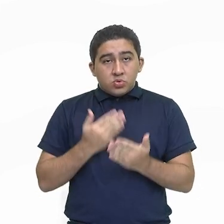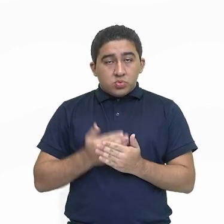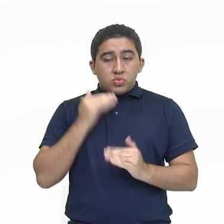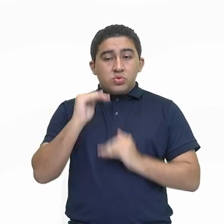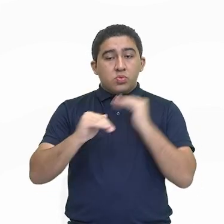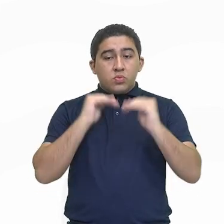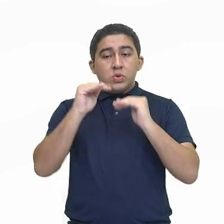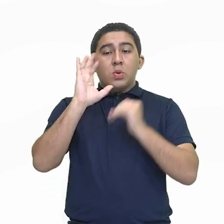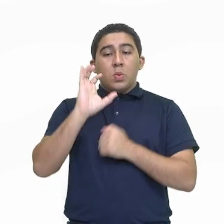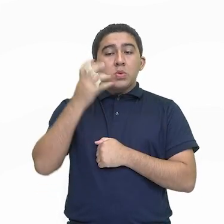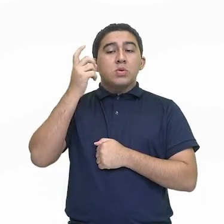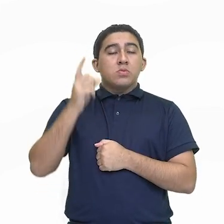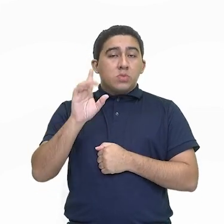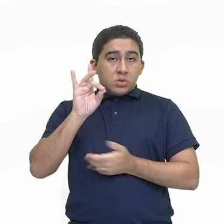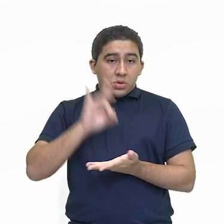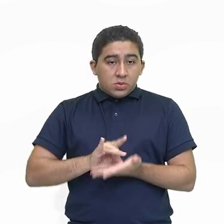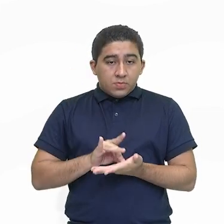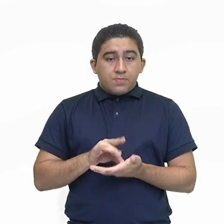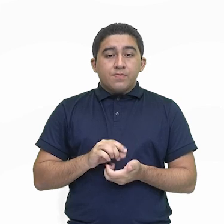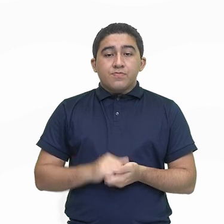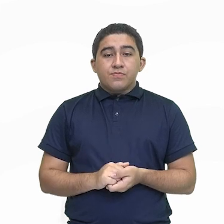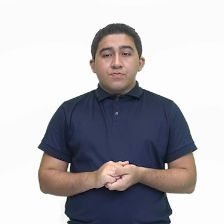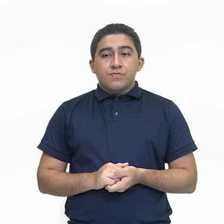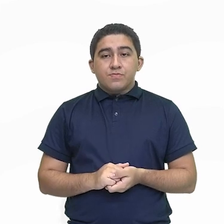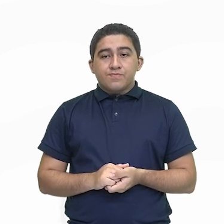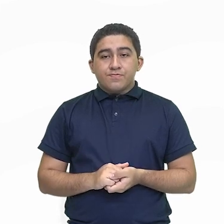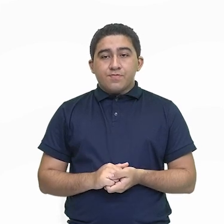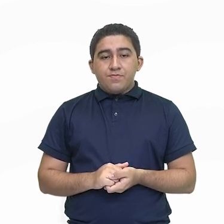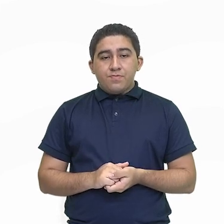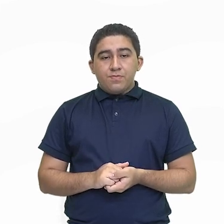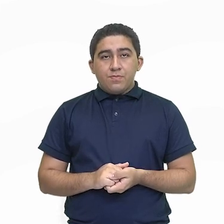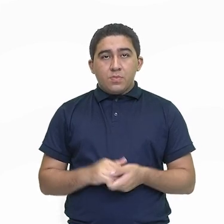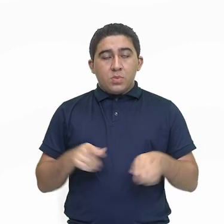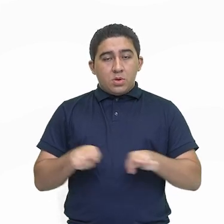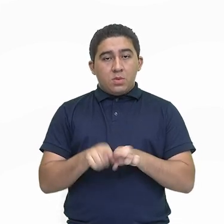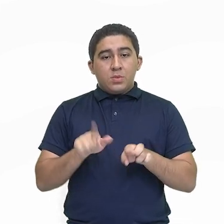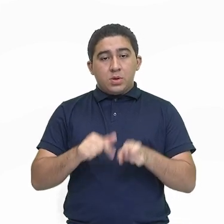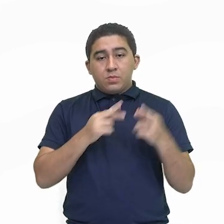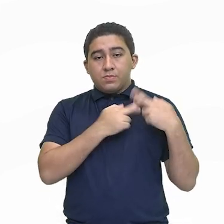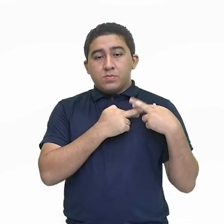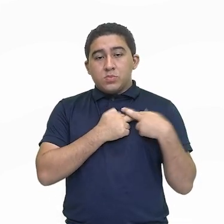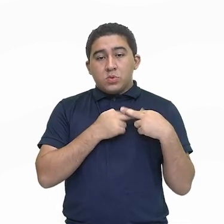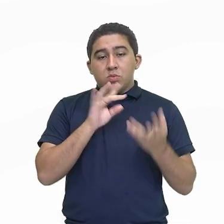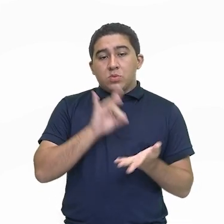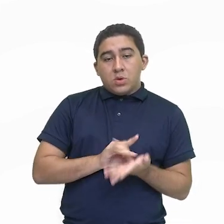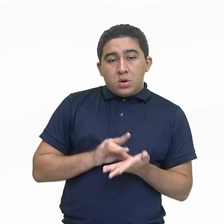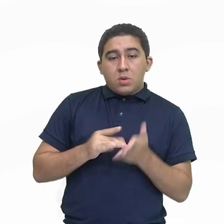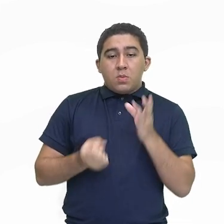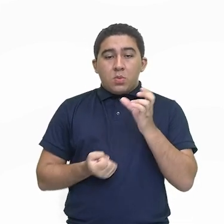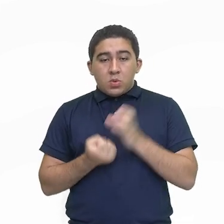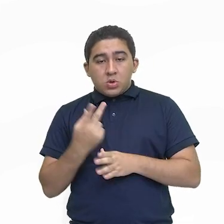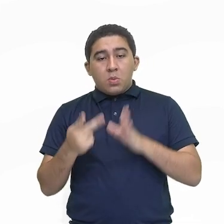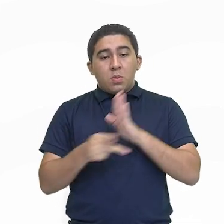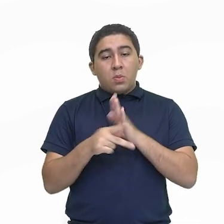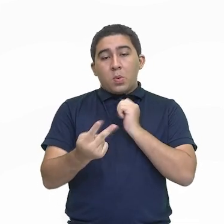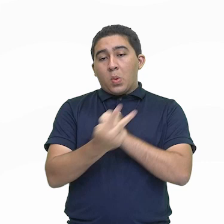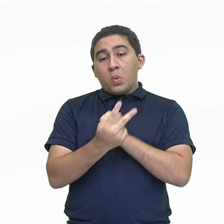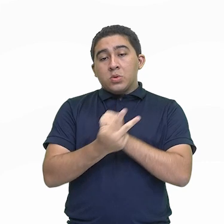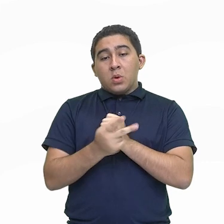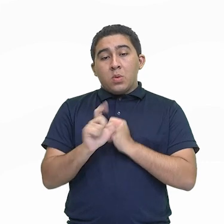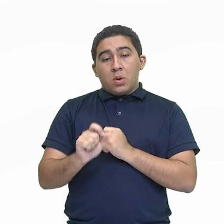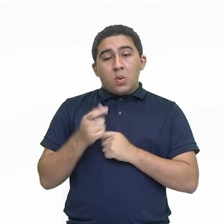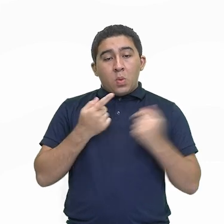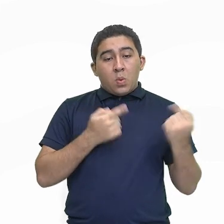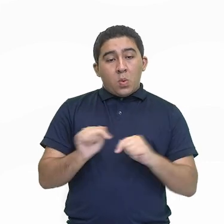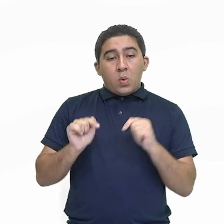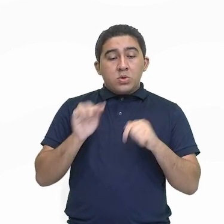que são realizados. E, inclusive, tiveram ali um papel fundamental na produção, na proteção contra